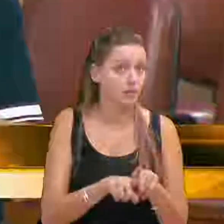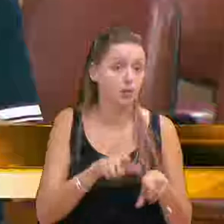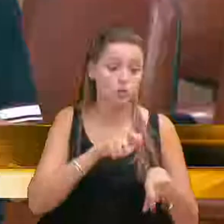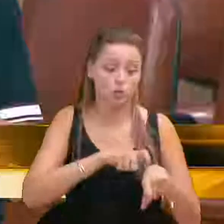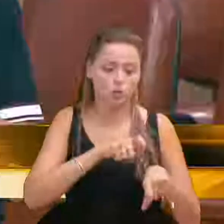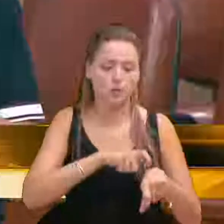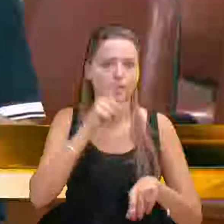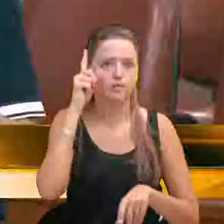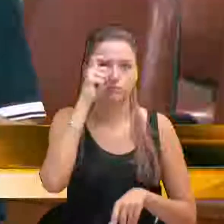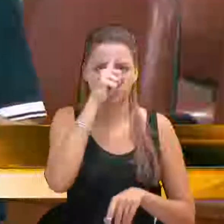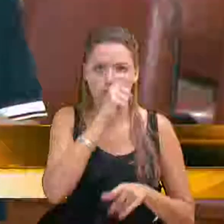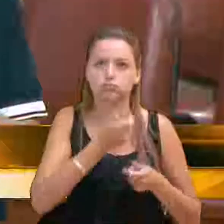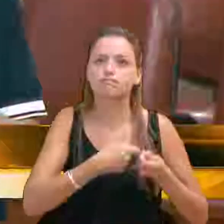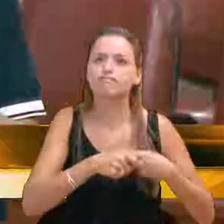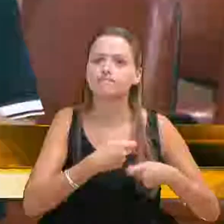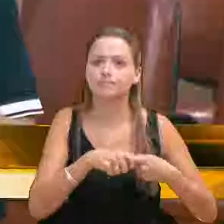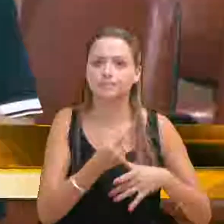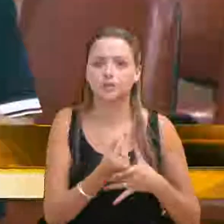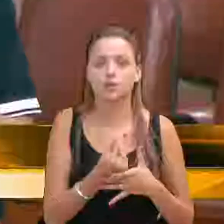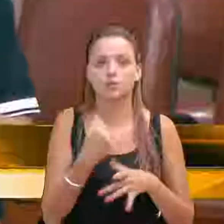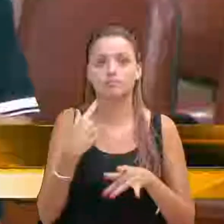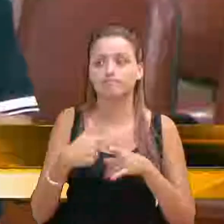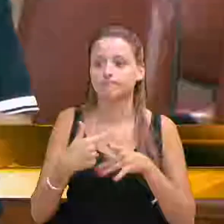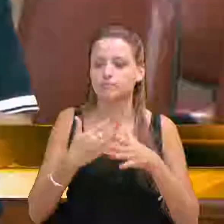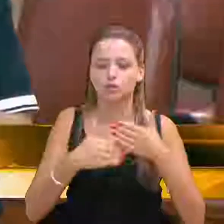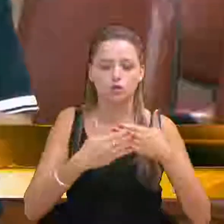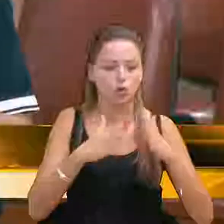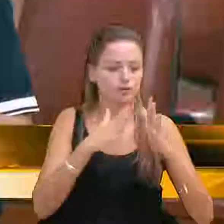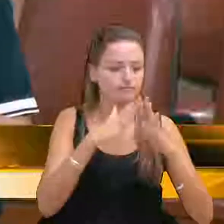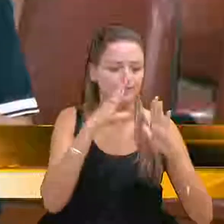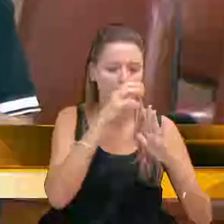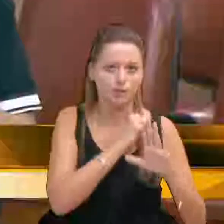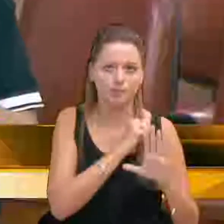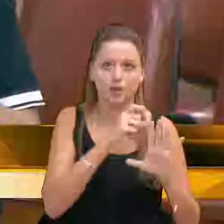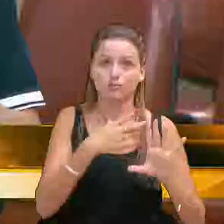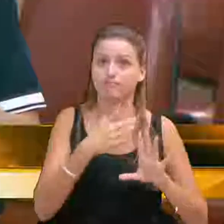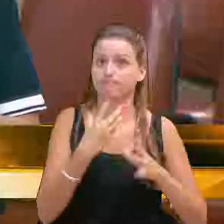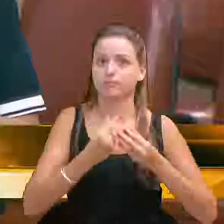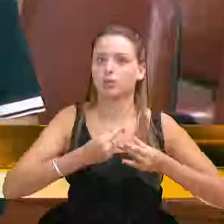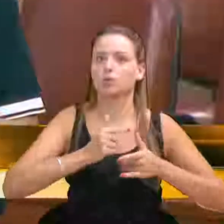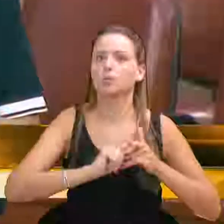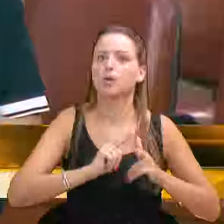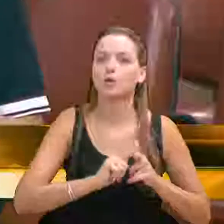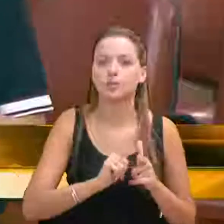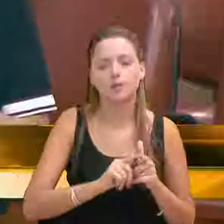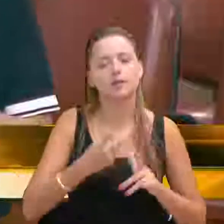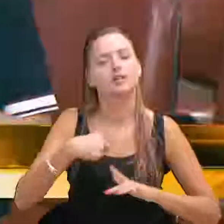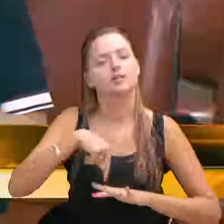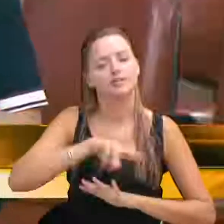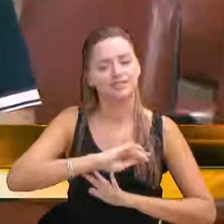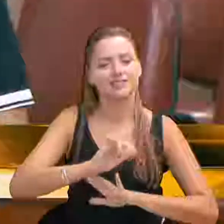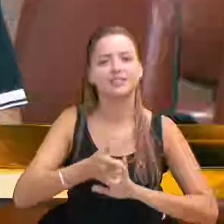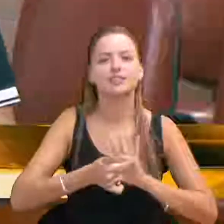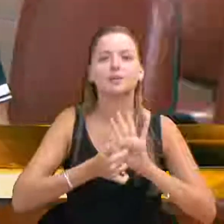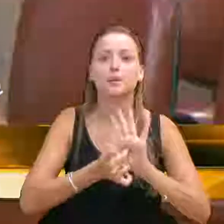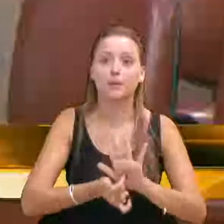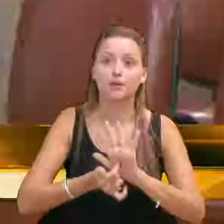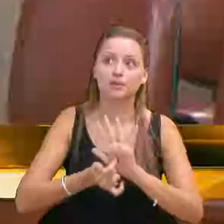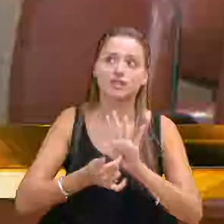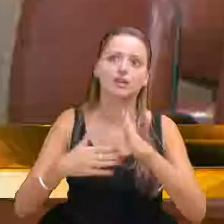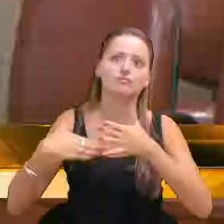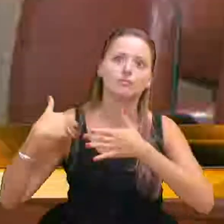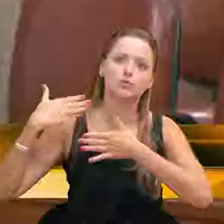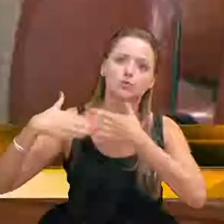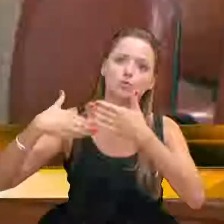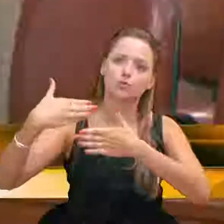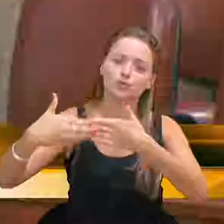dificuldade econômica, especialmente porque passa o setor de panificação, nós destacarmos a trajetória